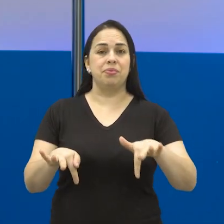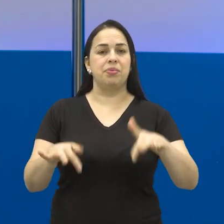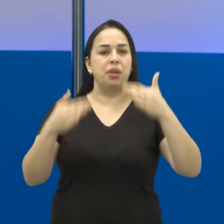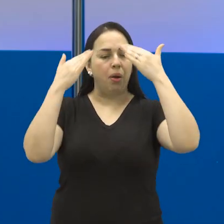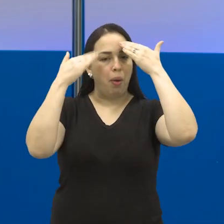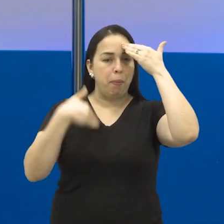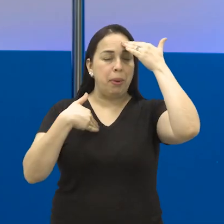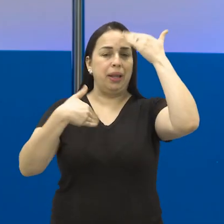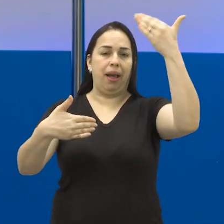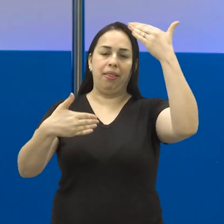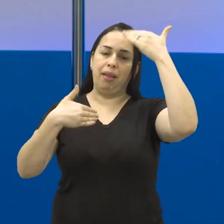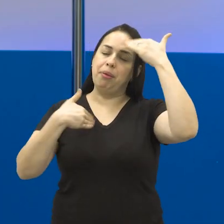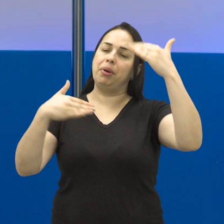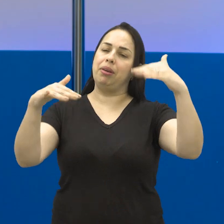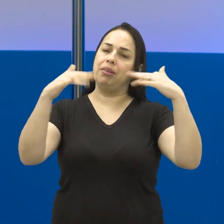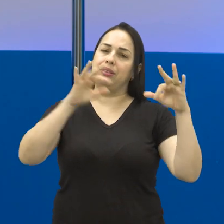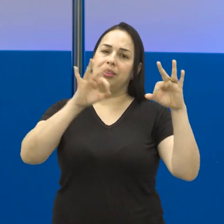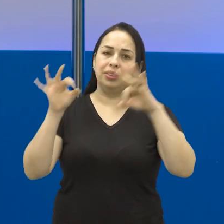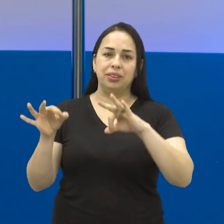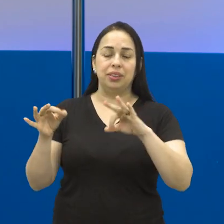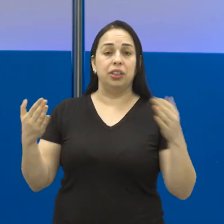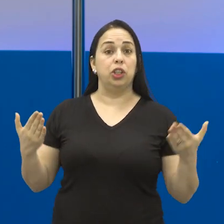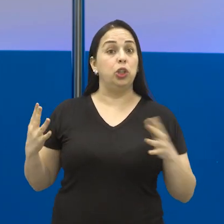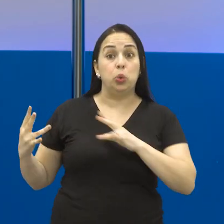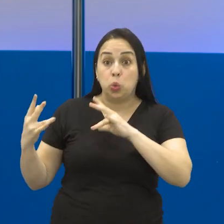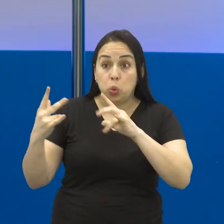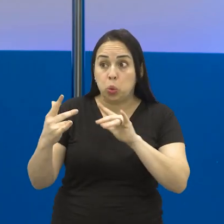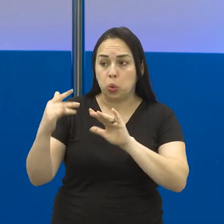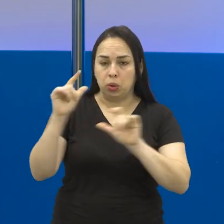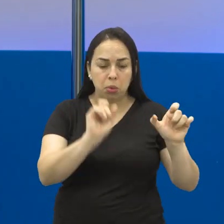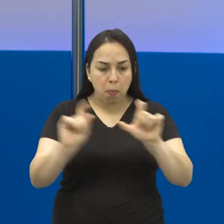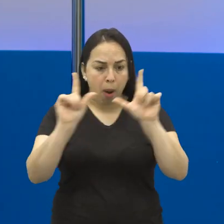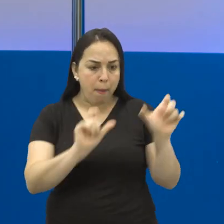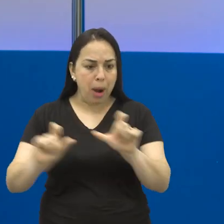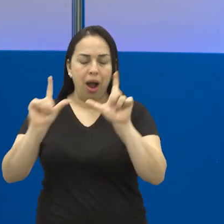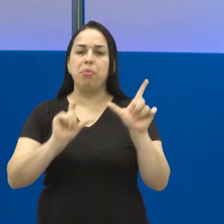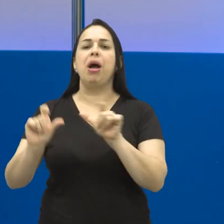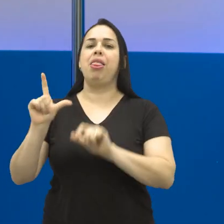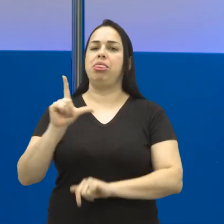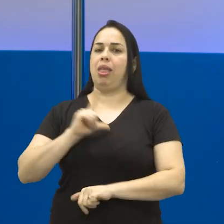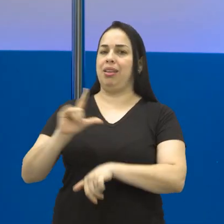fica por aqui. Muito obrigada pela companhia. A programação completa está